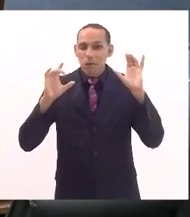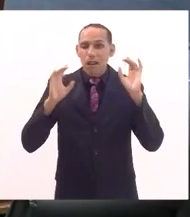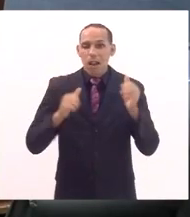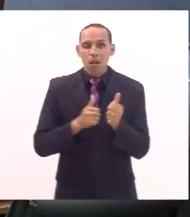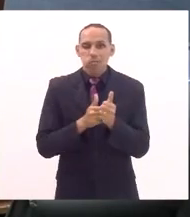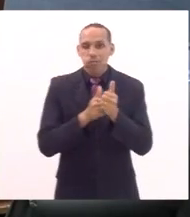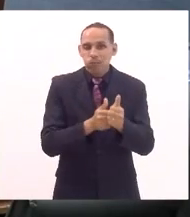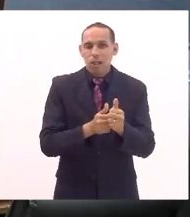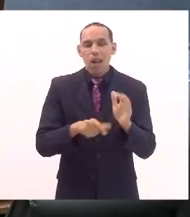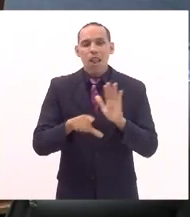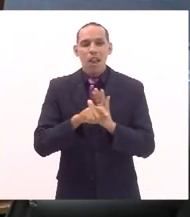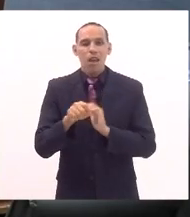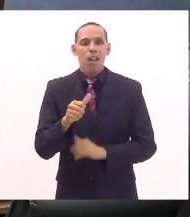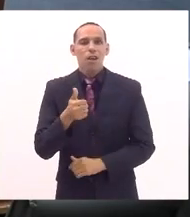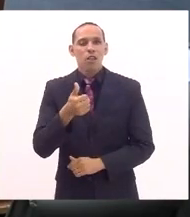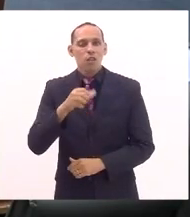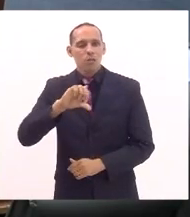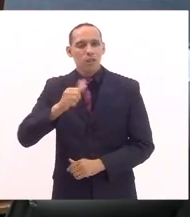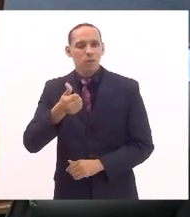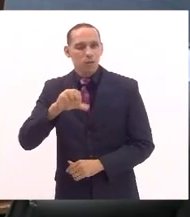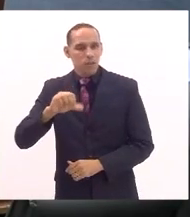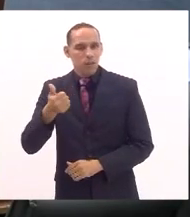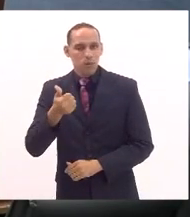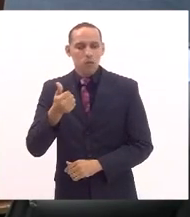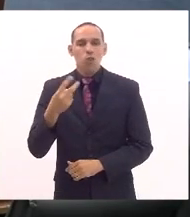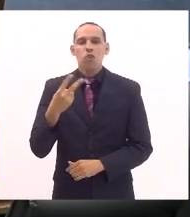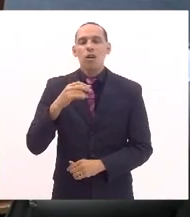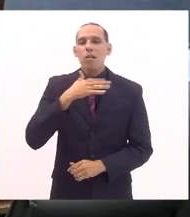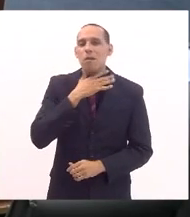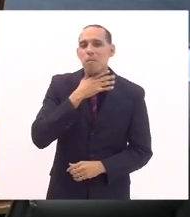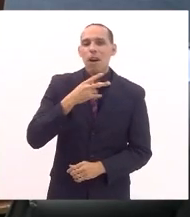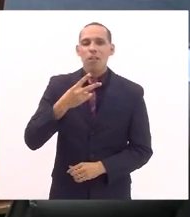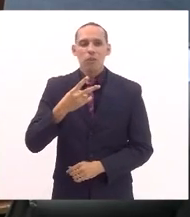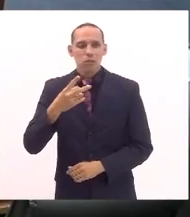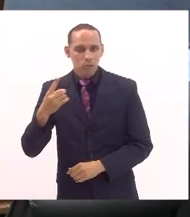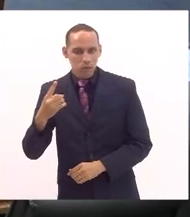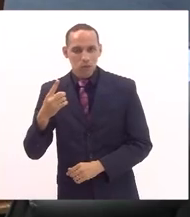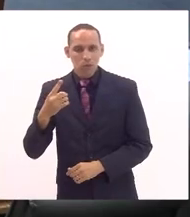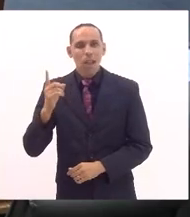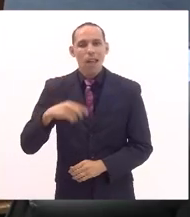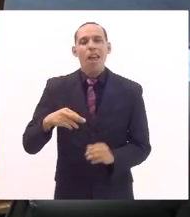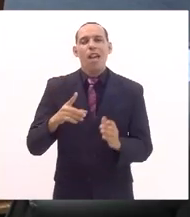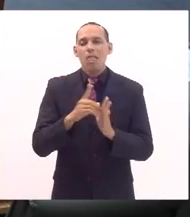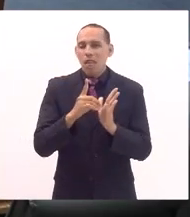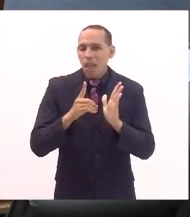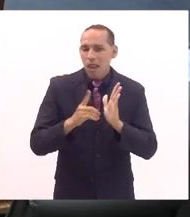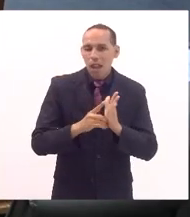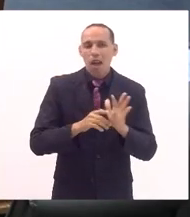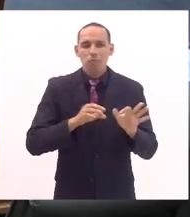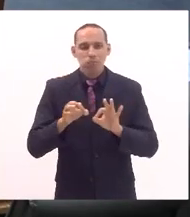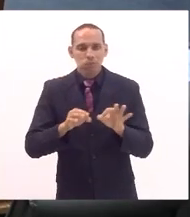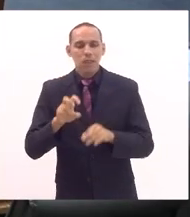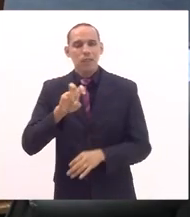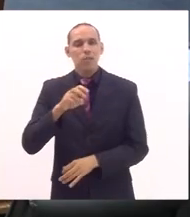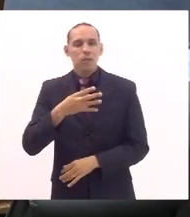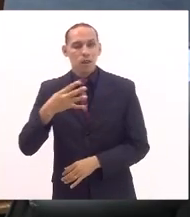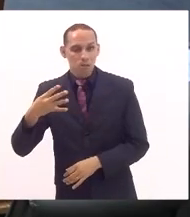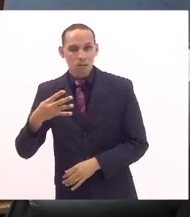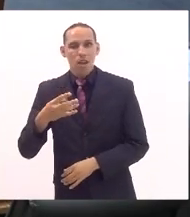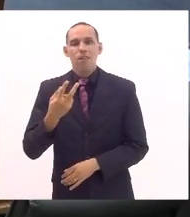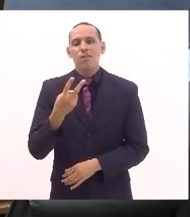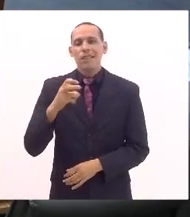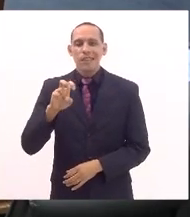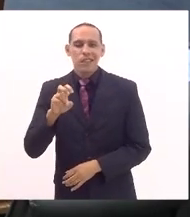nº 91 91 de 2 de março de 21 Decreto Estadual regulador 47 544 de 25 de março